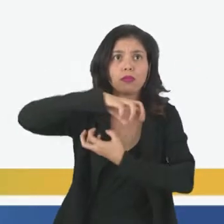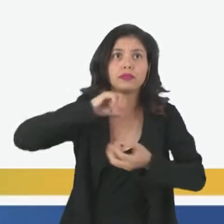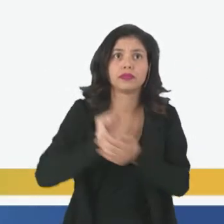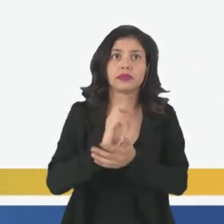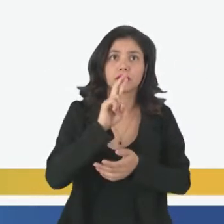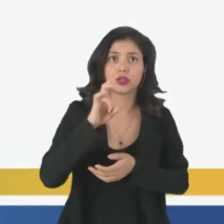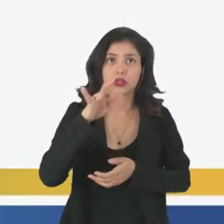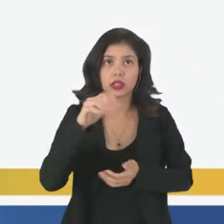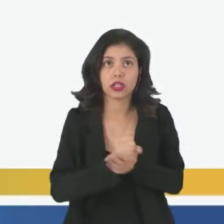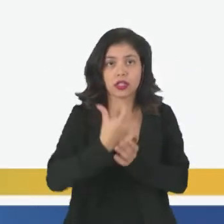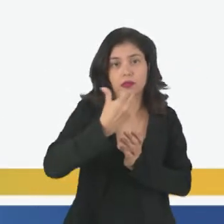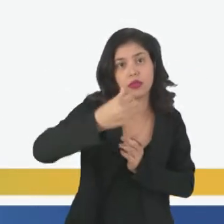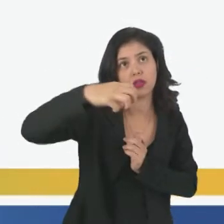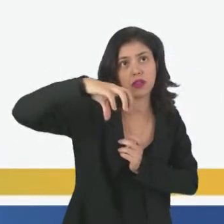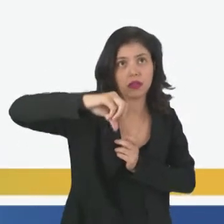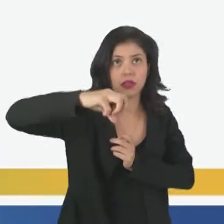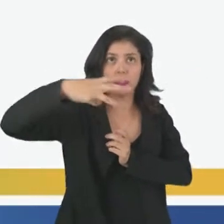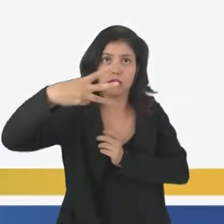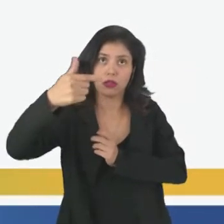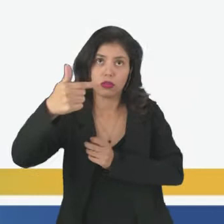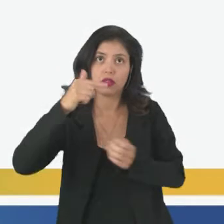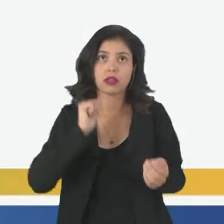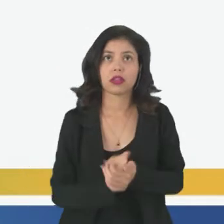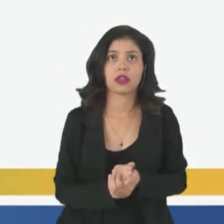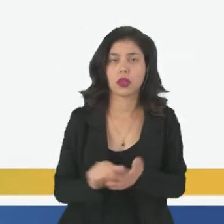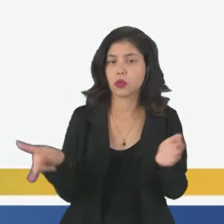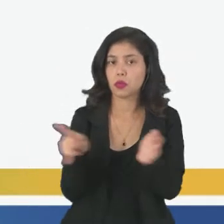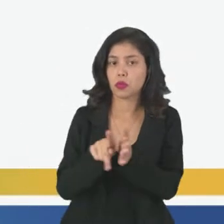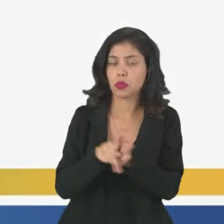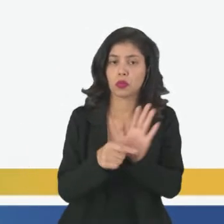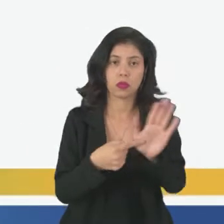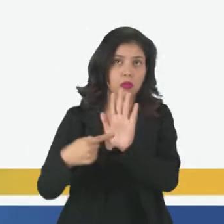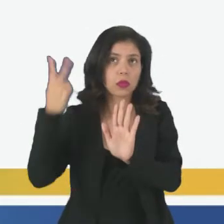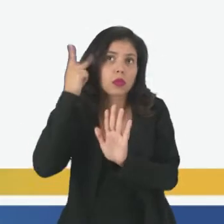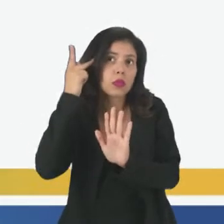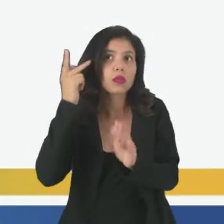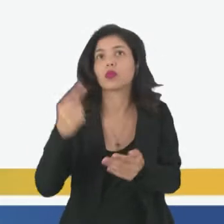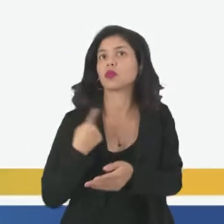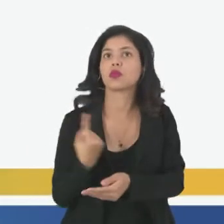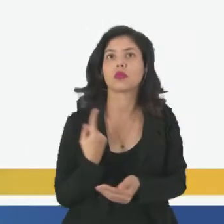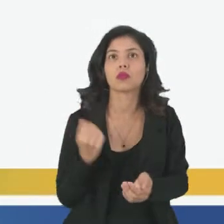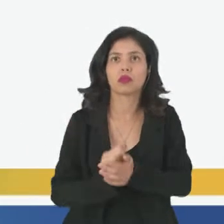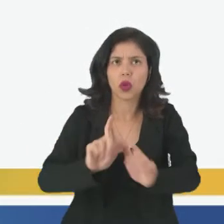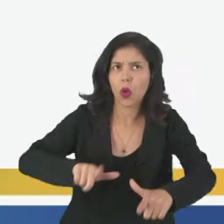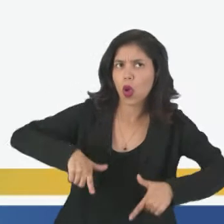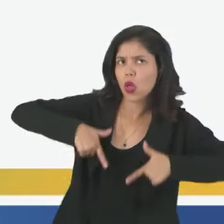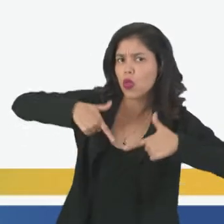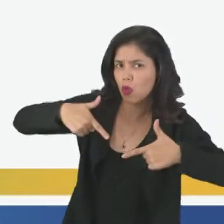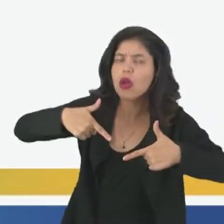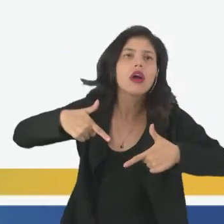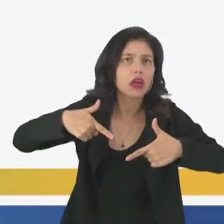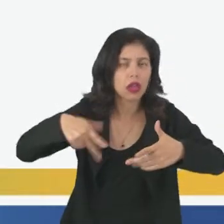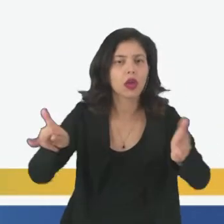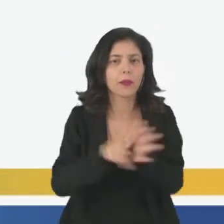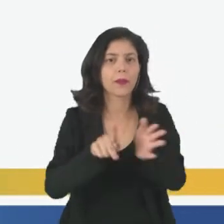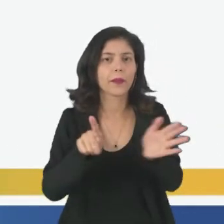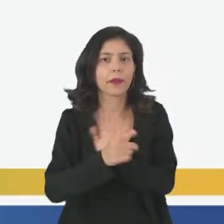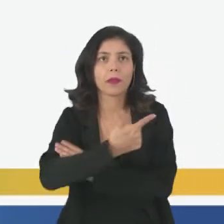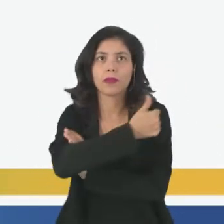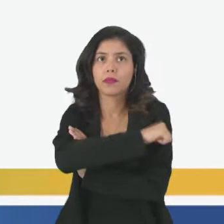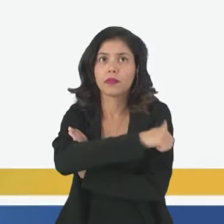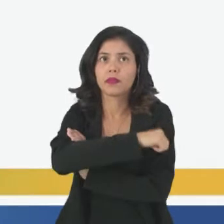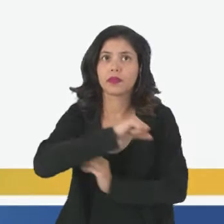de 1932, promovida pelos paulistas que acabaram isolados na luta contra as tropas do Rio de